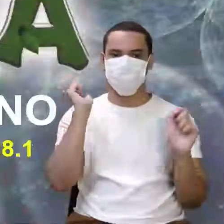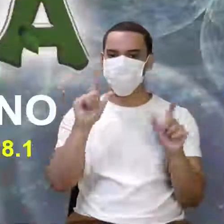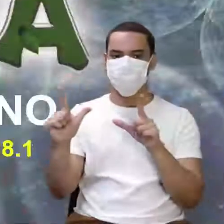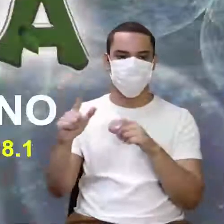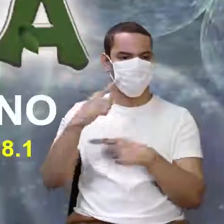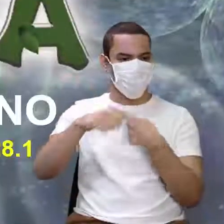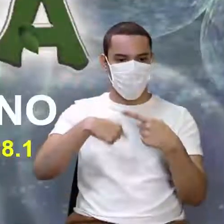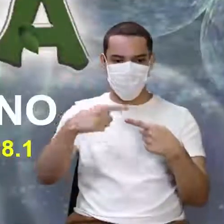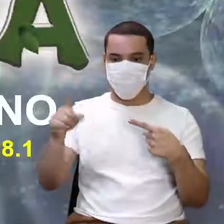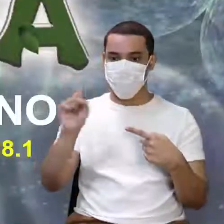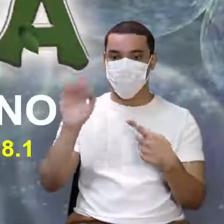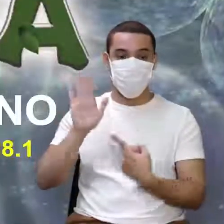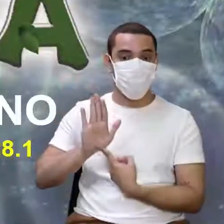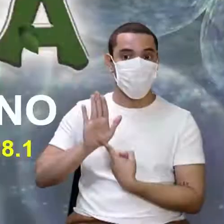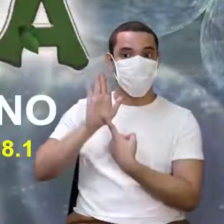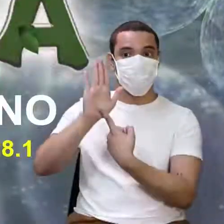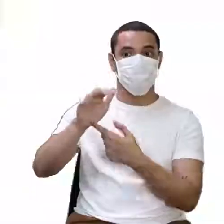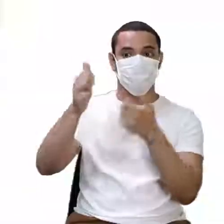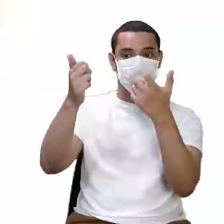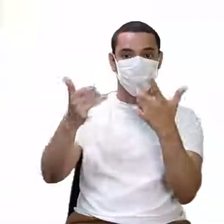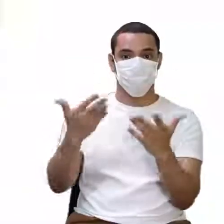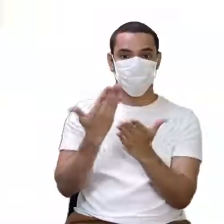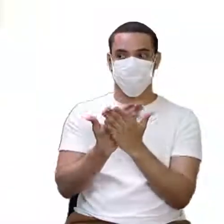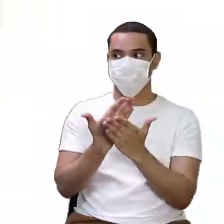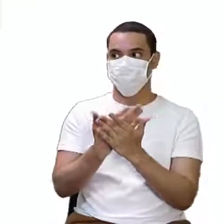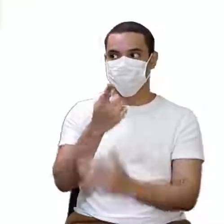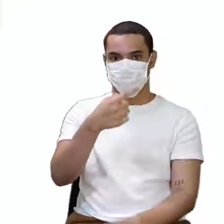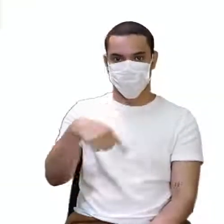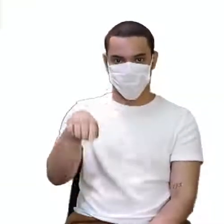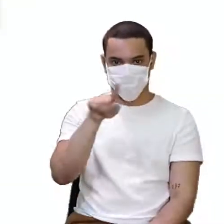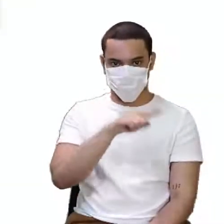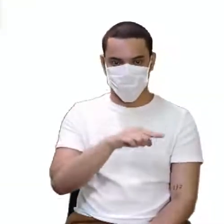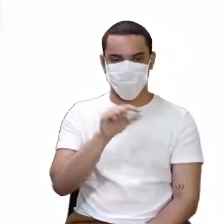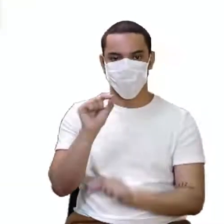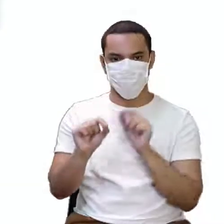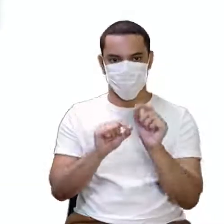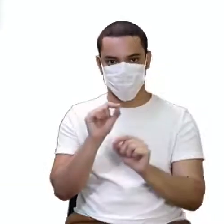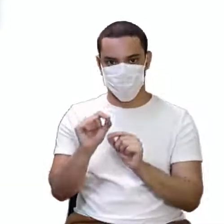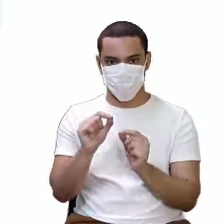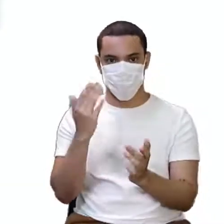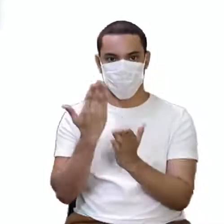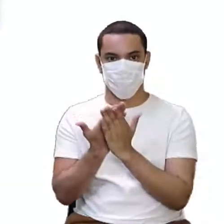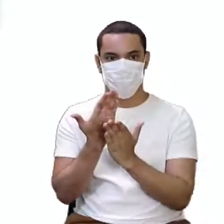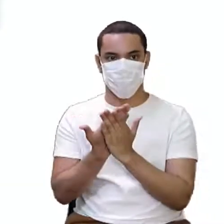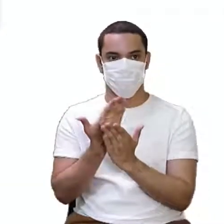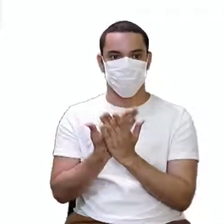estou enrolando, não. Estou apresentando o início da aula para você. Espia aí. Olha lá. Aula